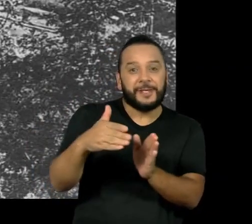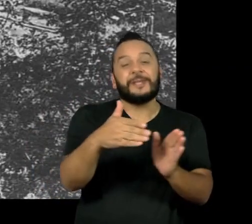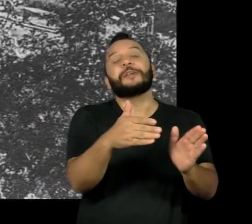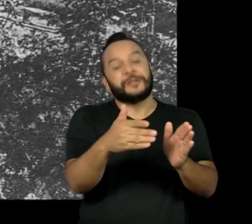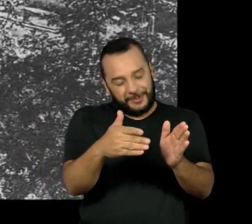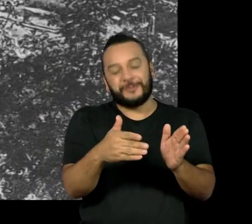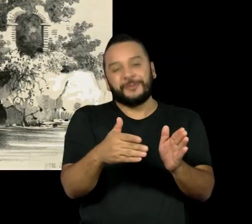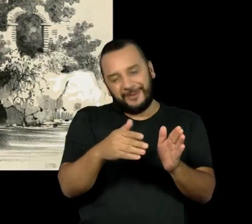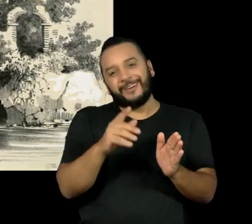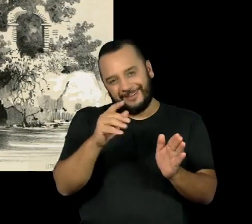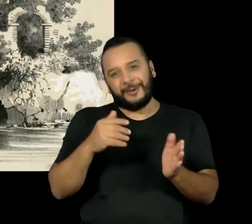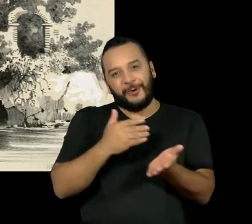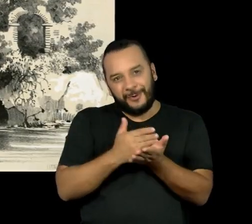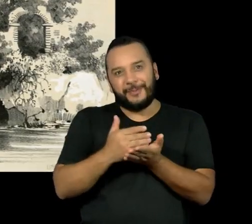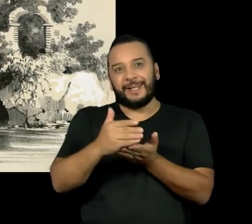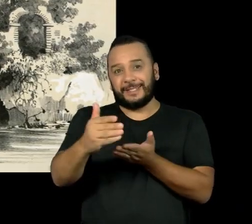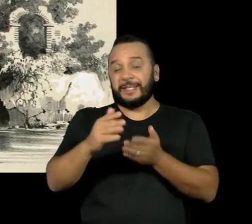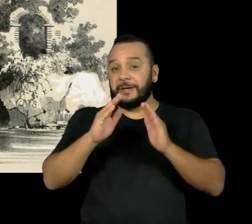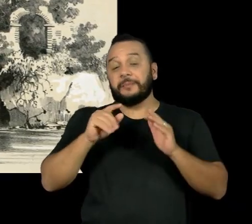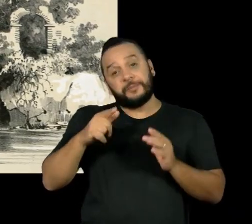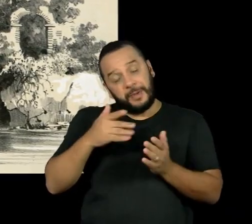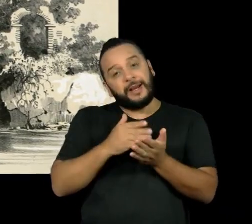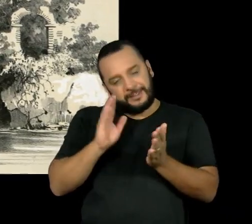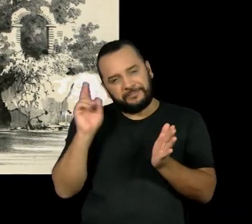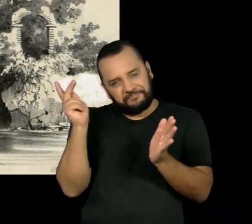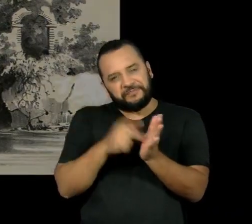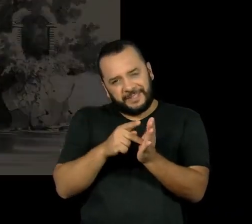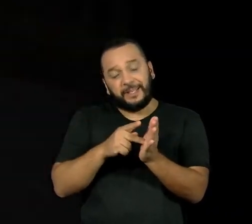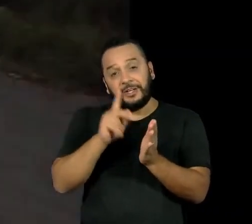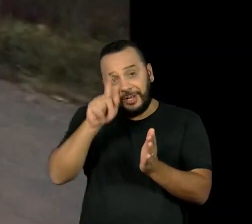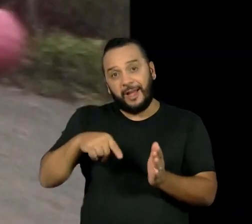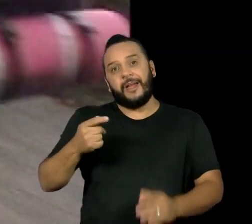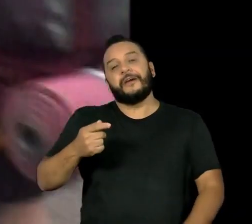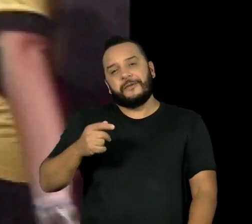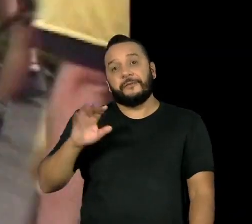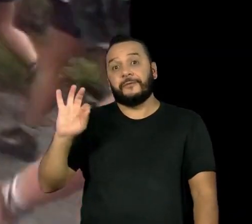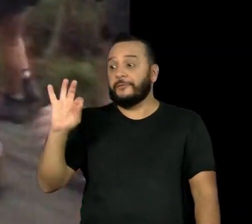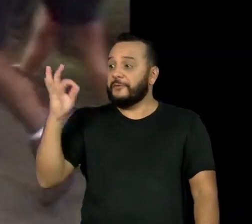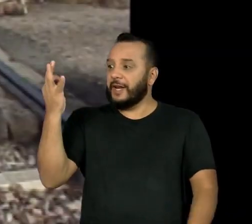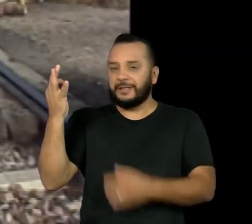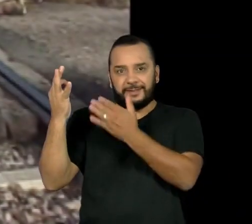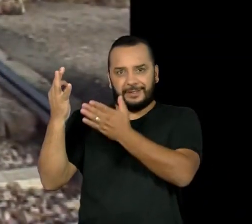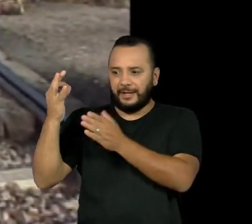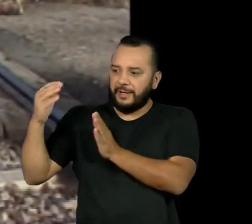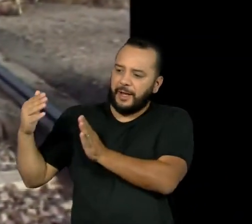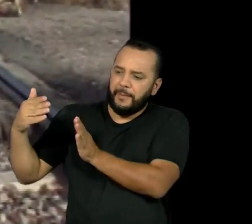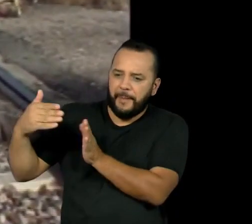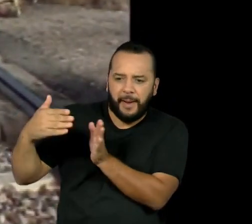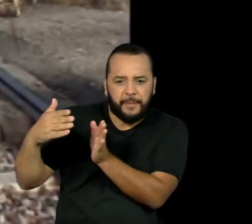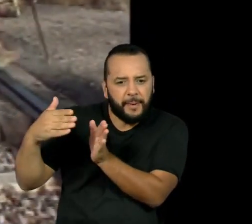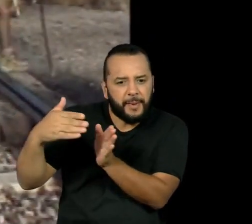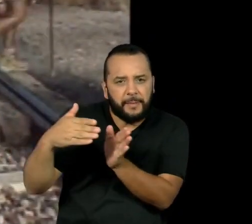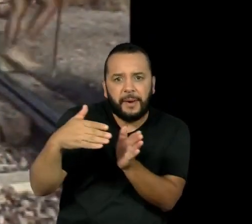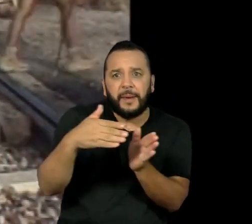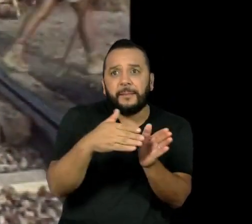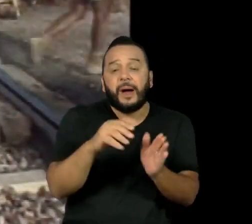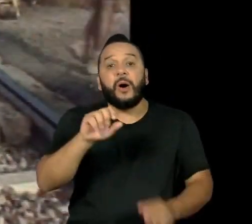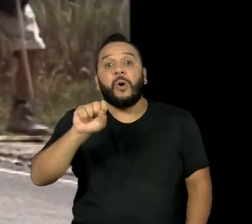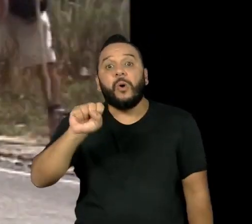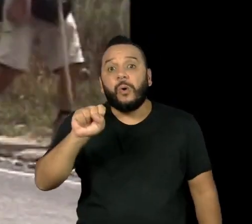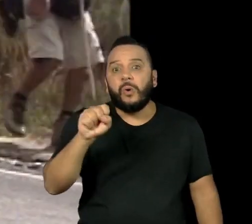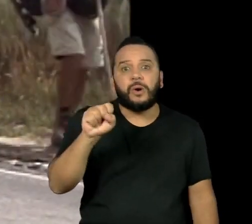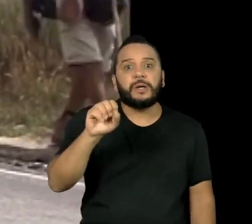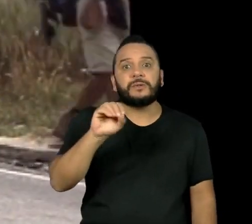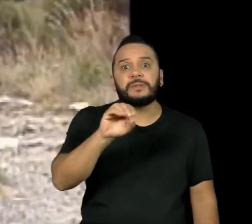de Saint-Jean-Pied-de-Port, na França, e se estende por quase 800 quilômetros através do norte da